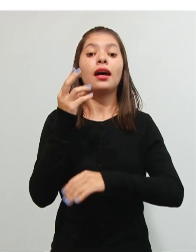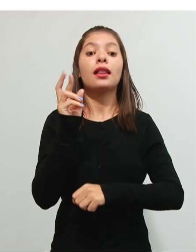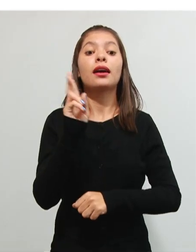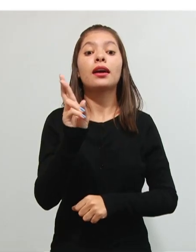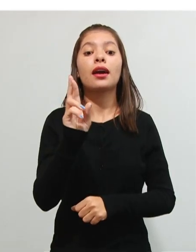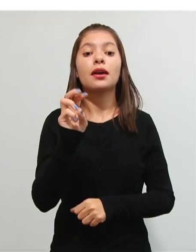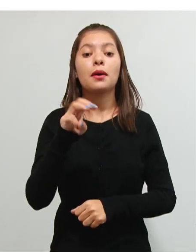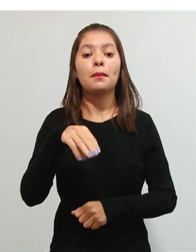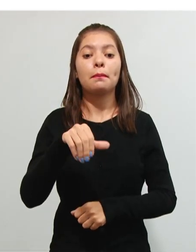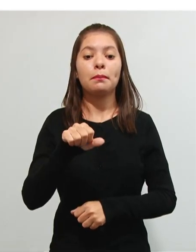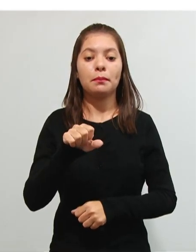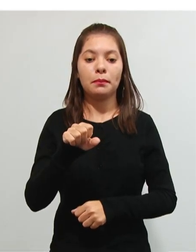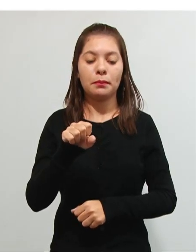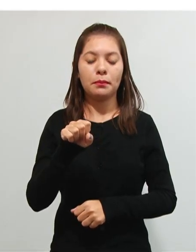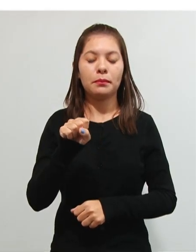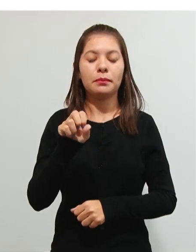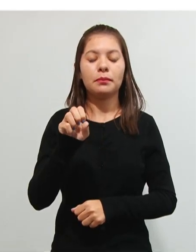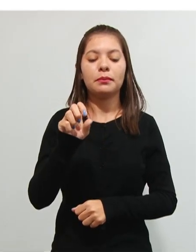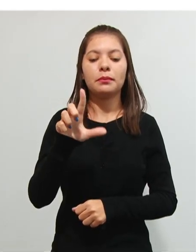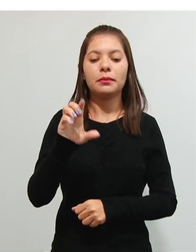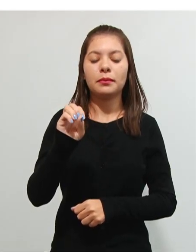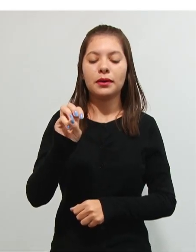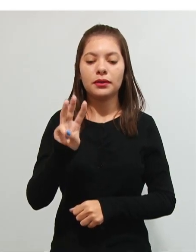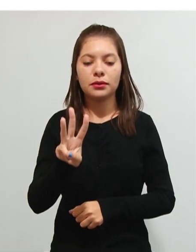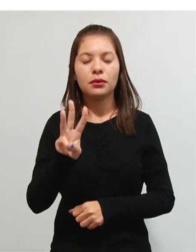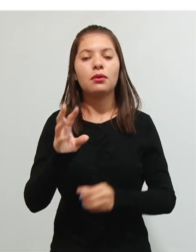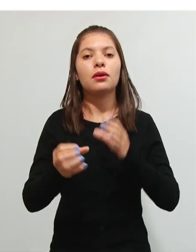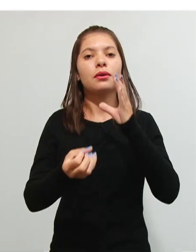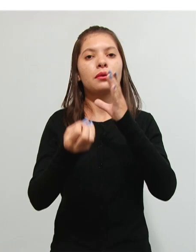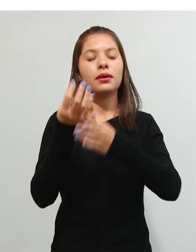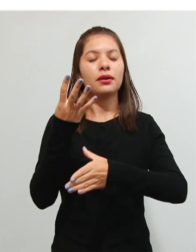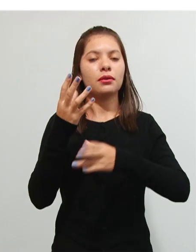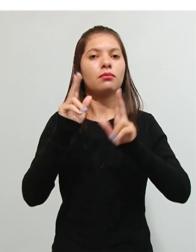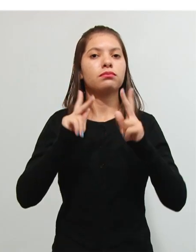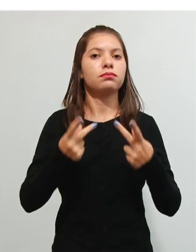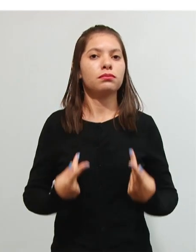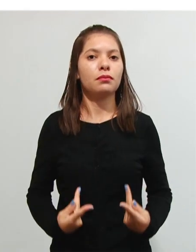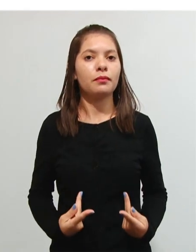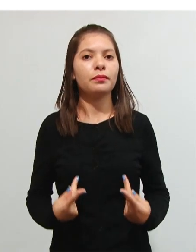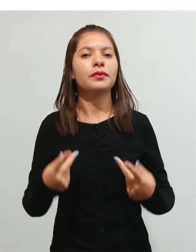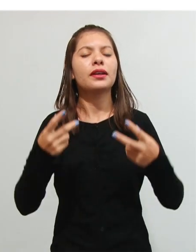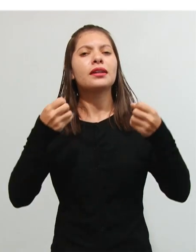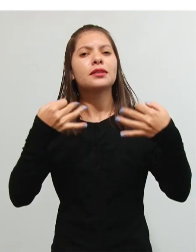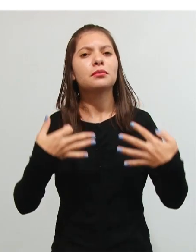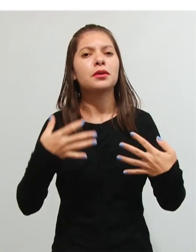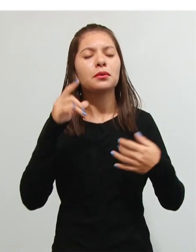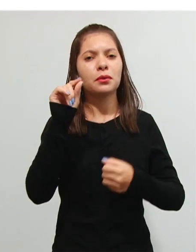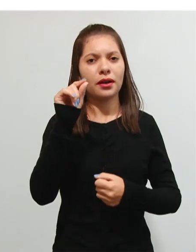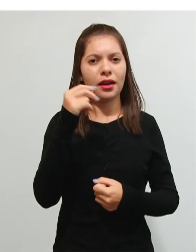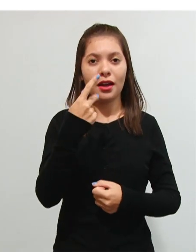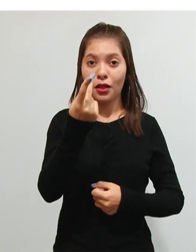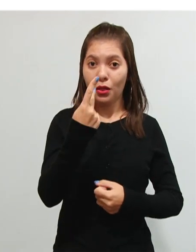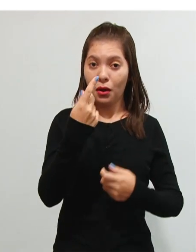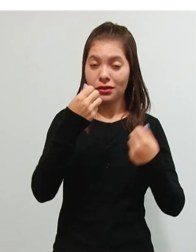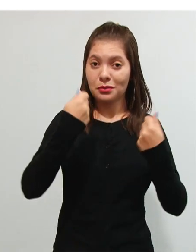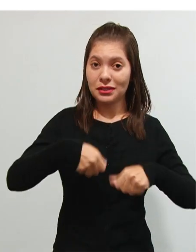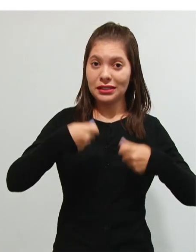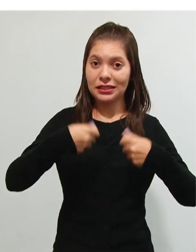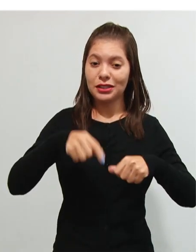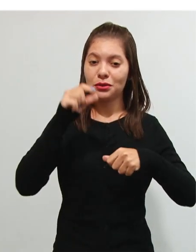é um dos criadores da abordagem humanista, e o que ele trata é o seguinte, que nós precisamos começar